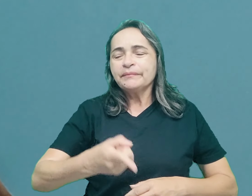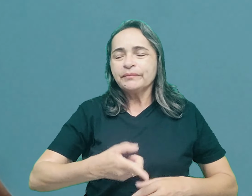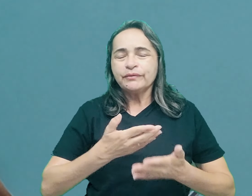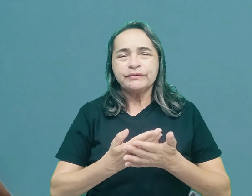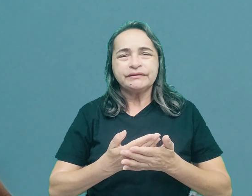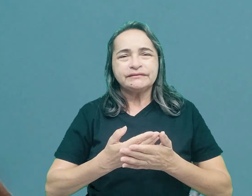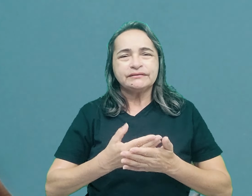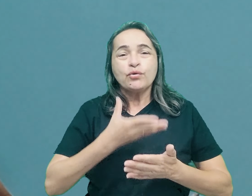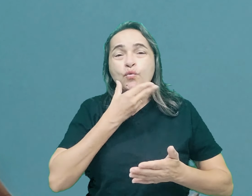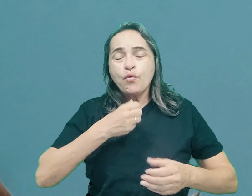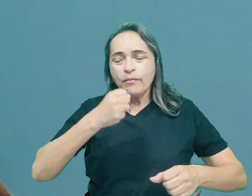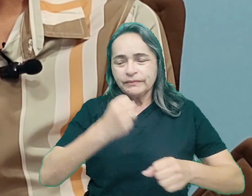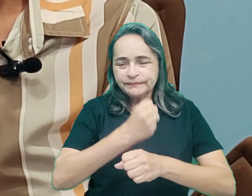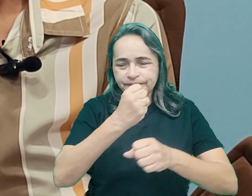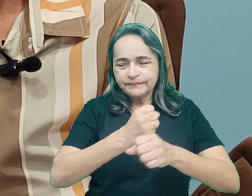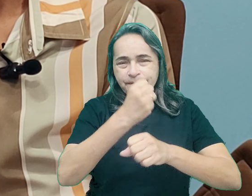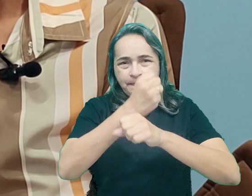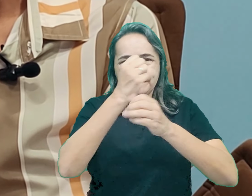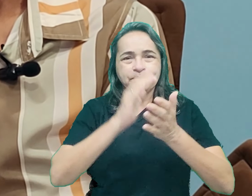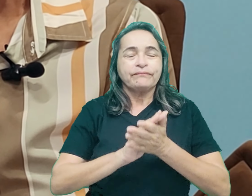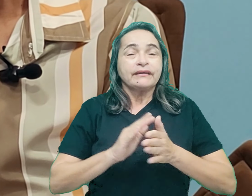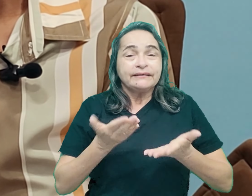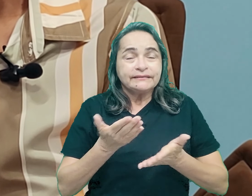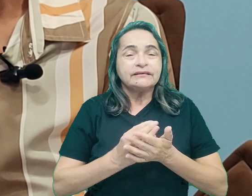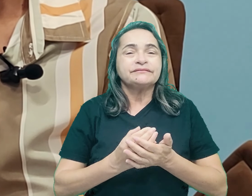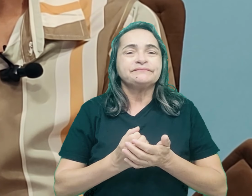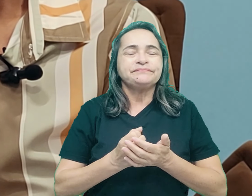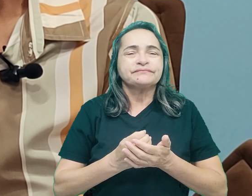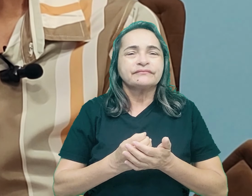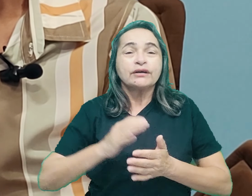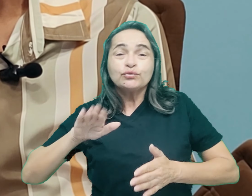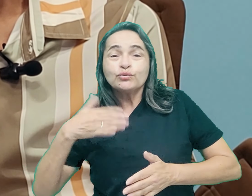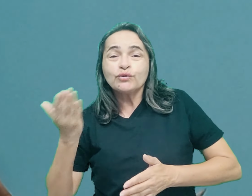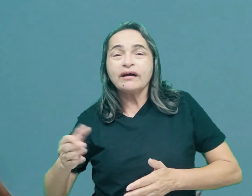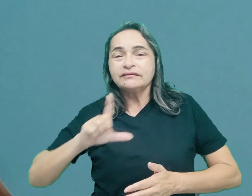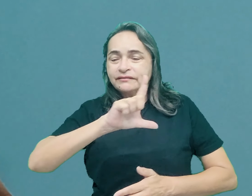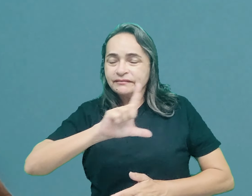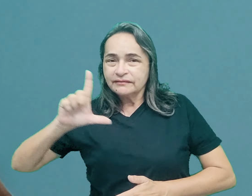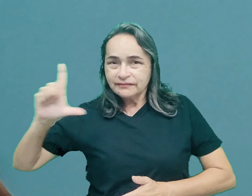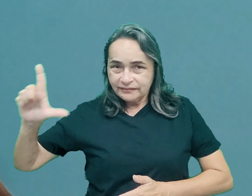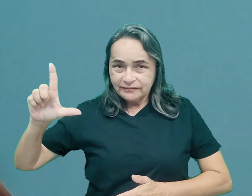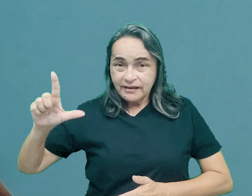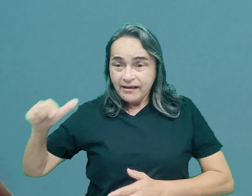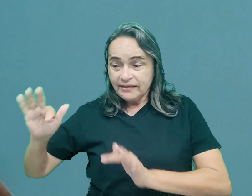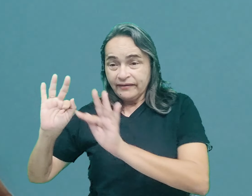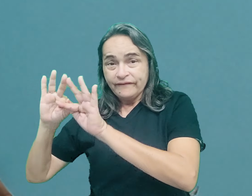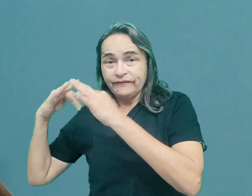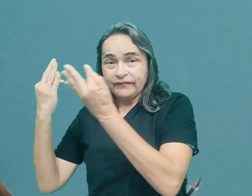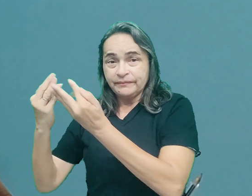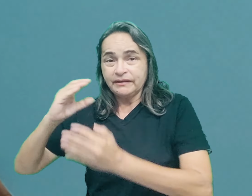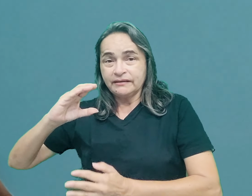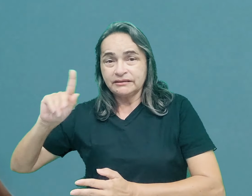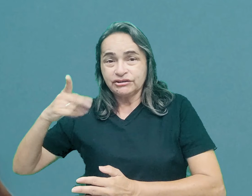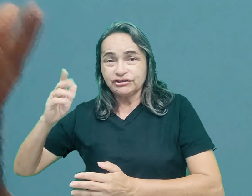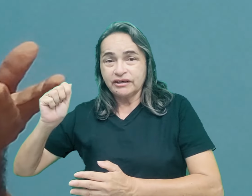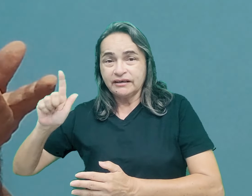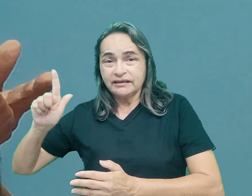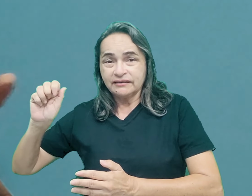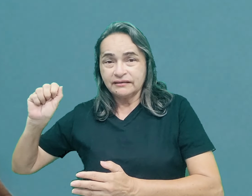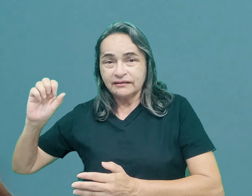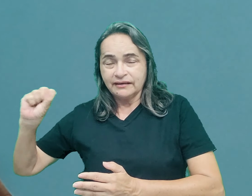era dividido. Do lado leste da igreja, era a família Chagas que tomava conta. Do lado